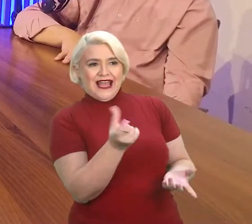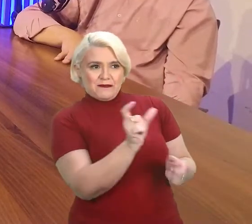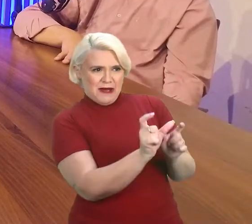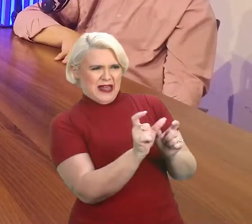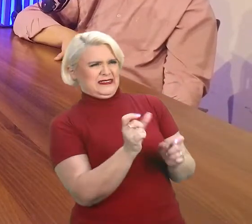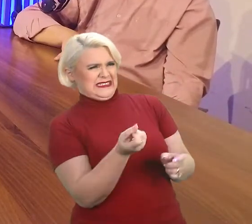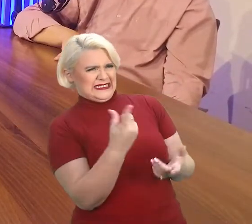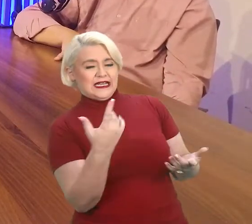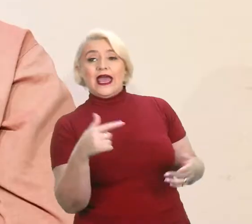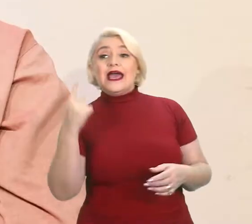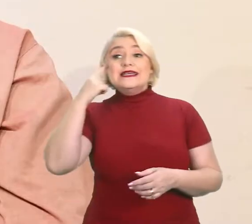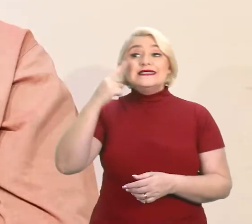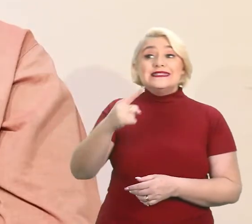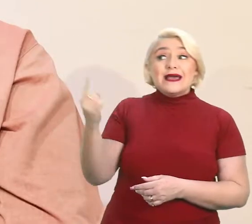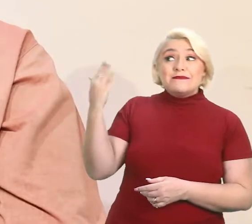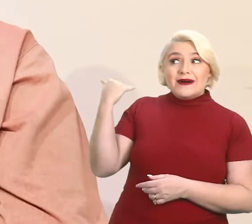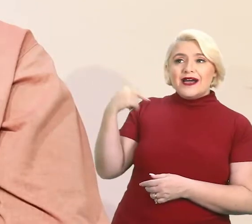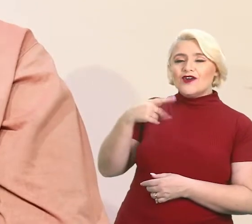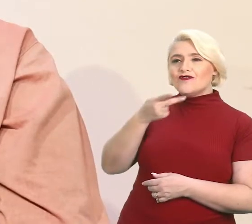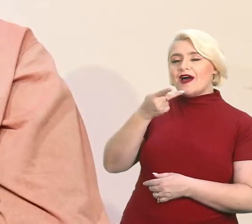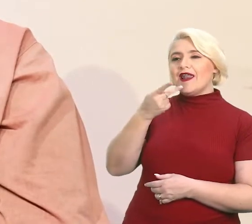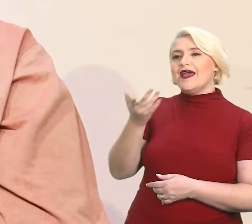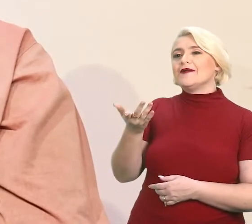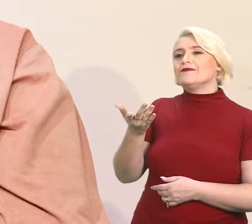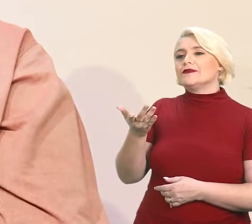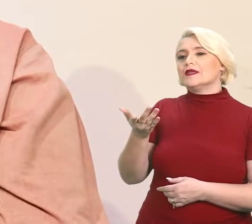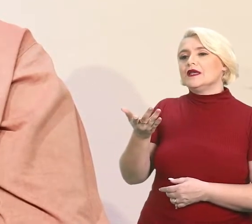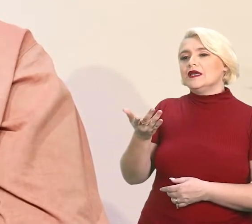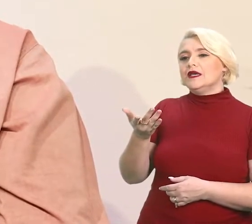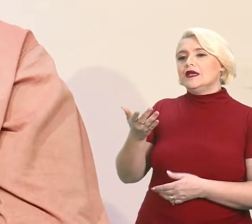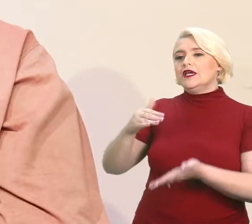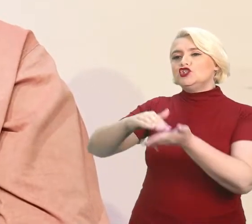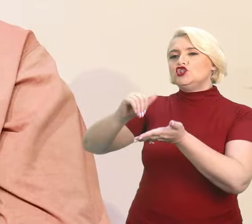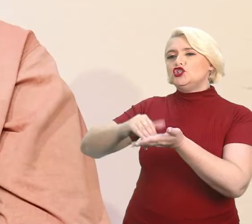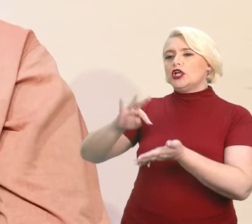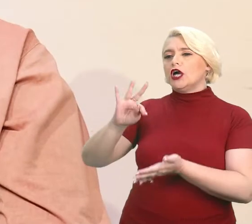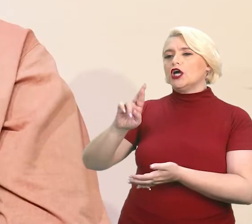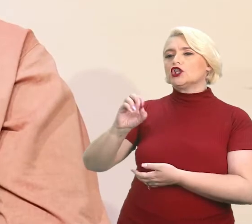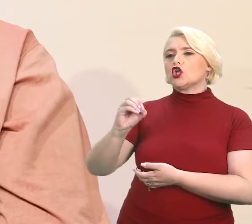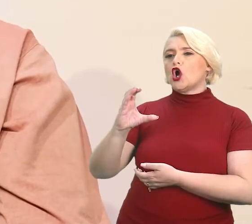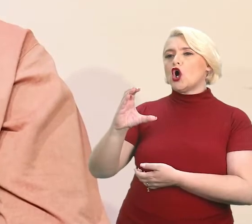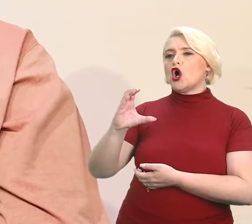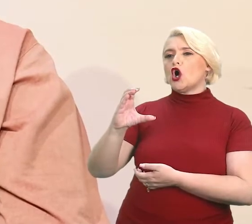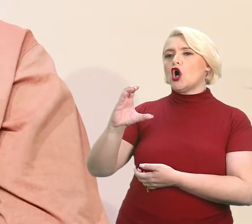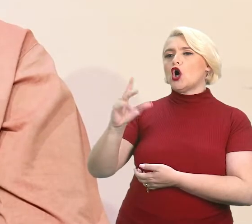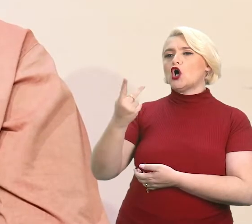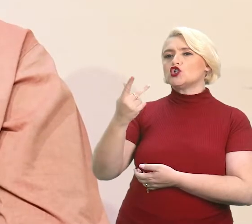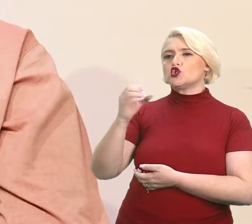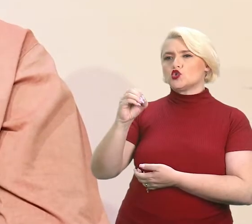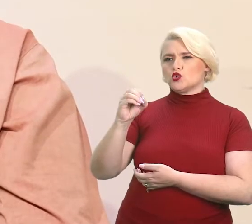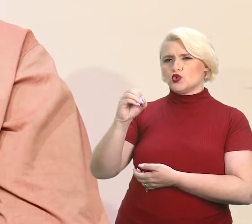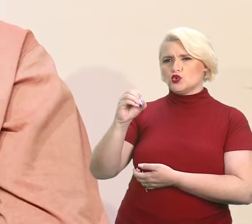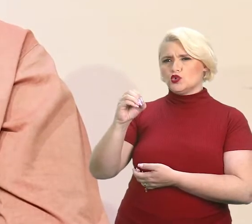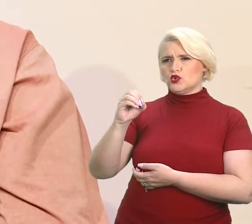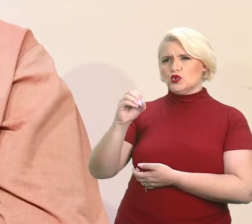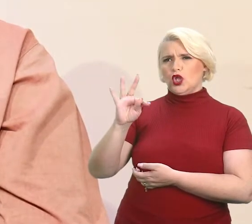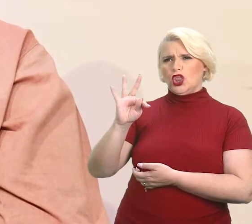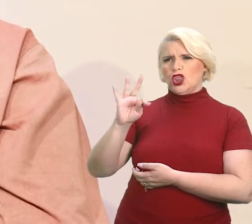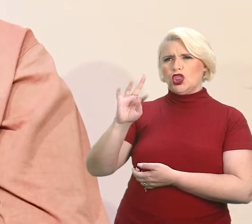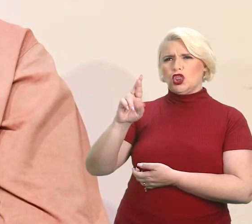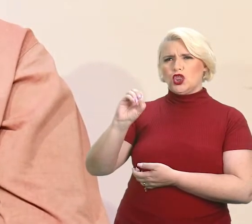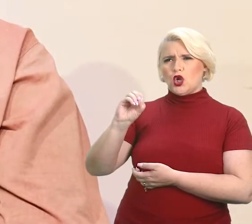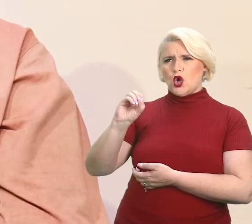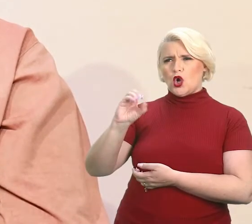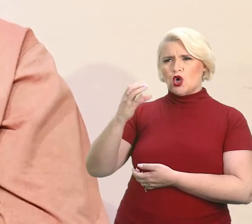é esse que você está falando? Essa semana eu falei assim, tira os troços aqui da sala, Aí minha filha falou, papai, o que é troço? Eu